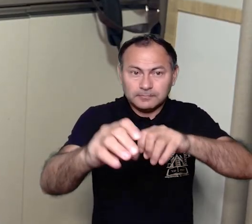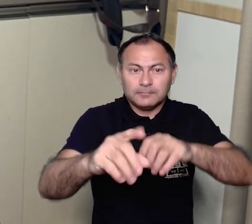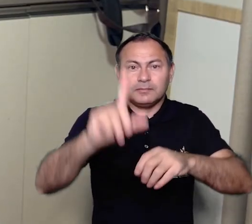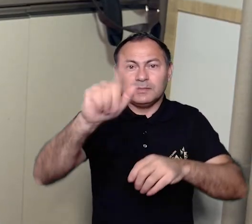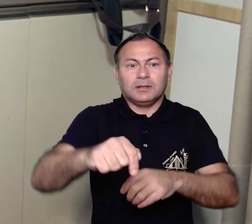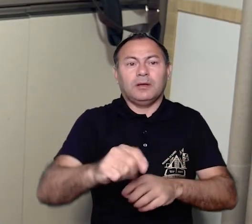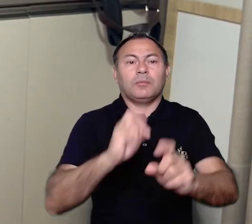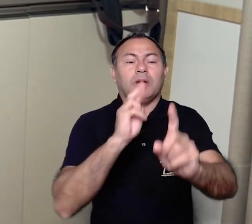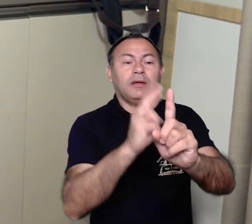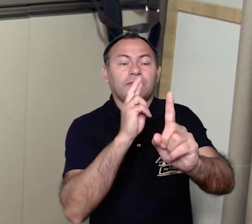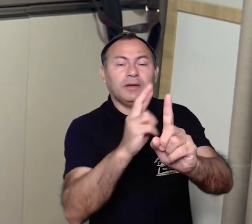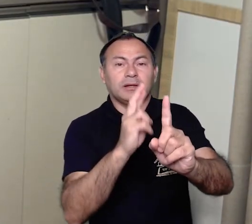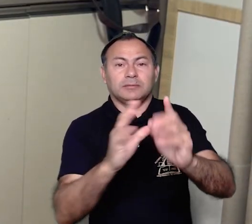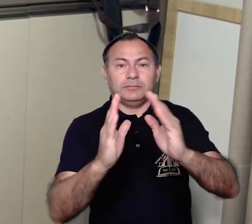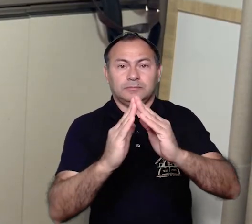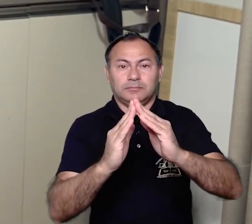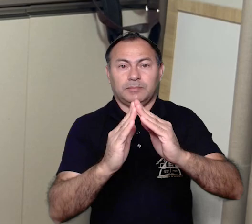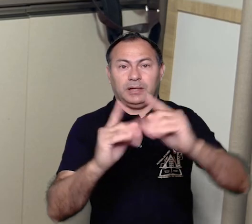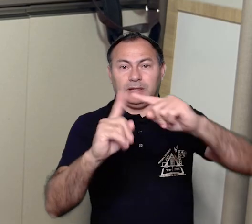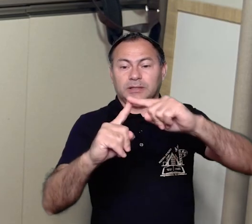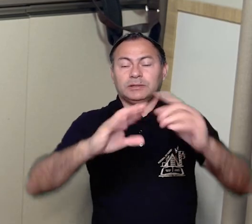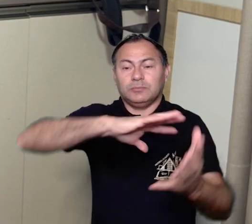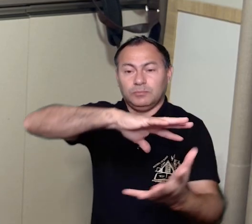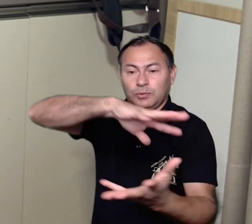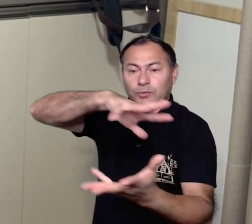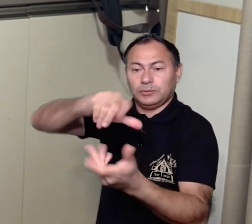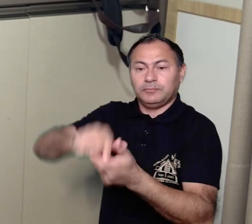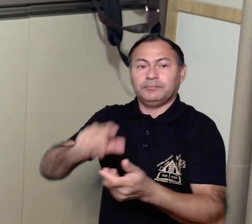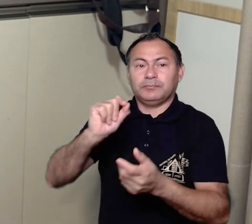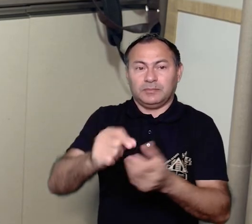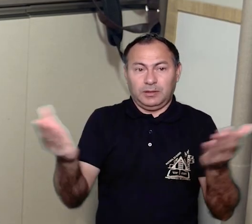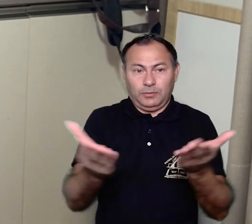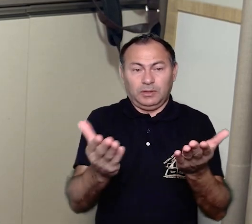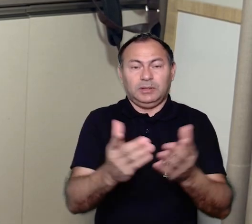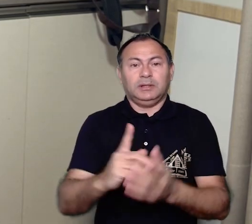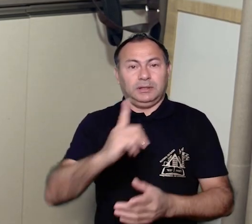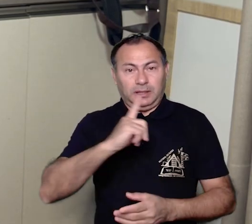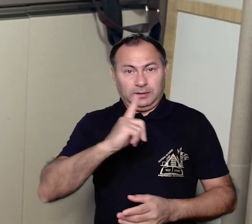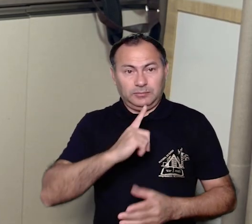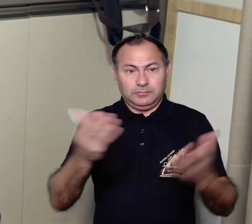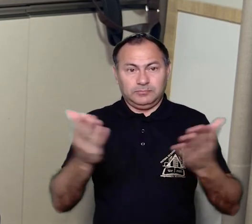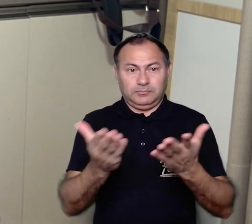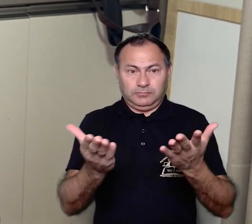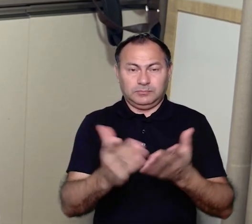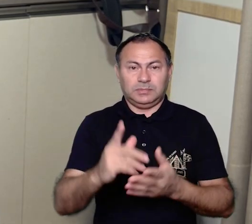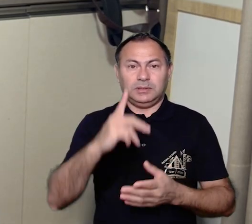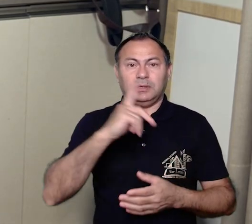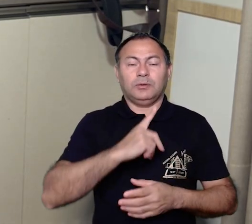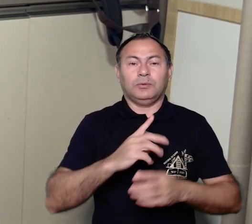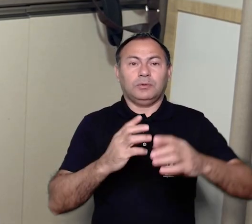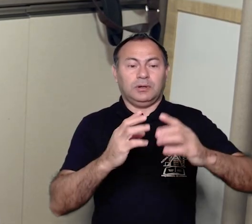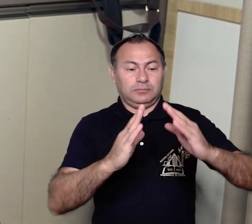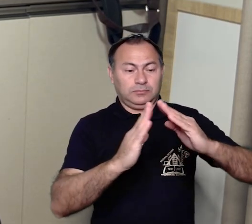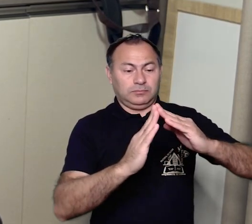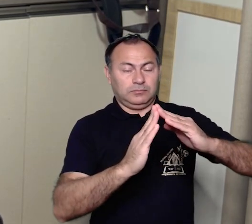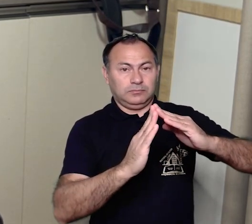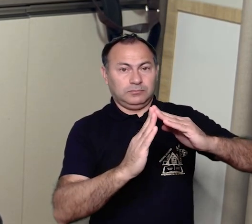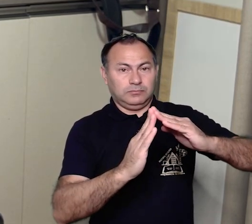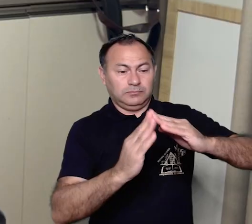ensinamentos, são uma referência para a Igreja Universal. Aqui onde encontra o seu